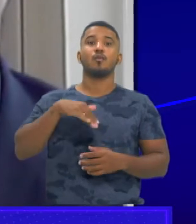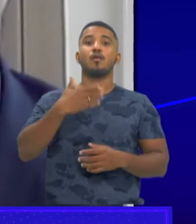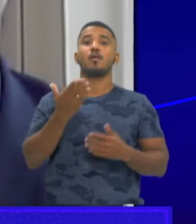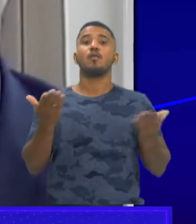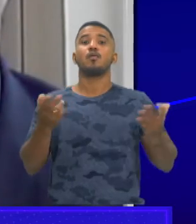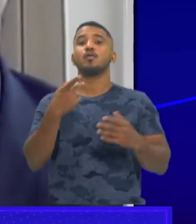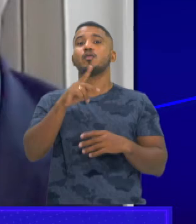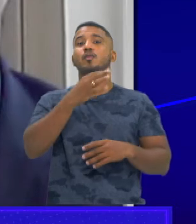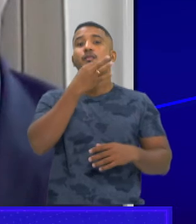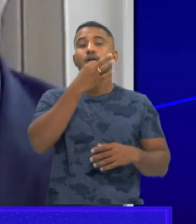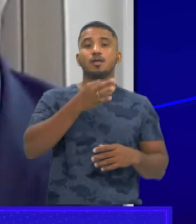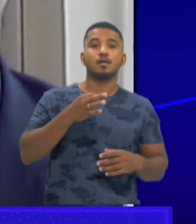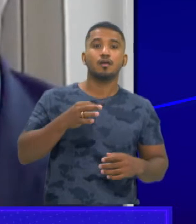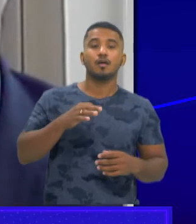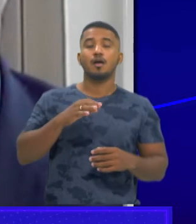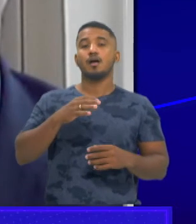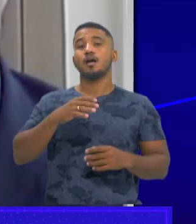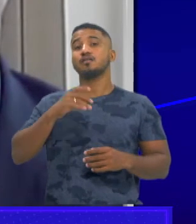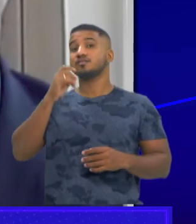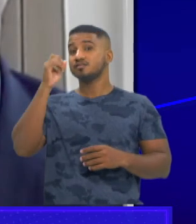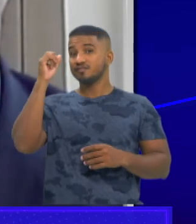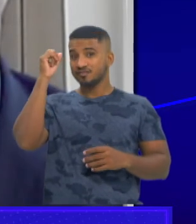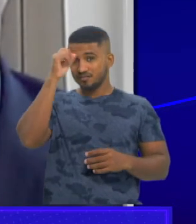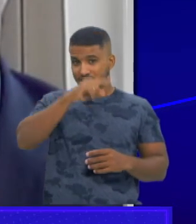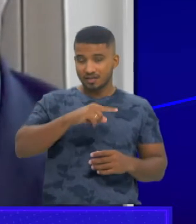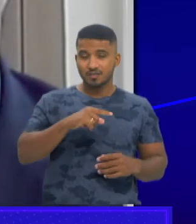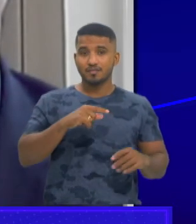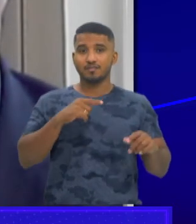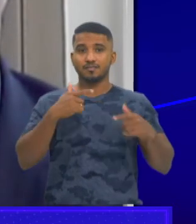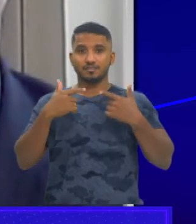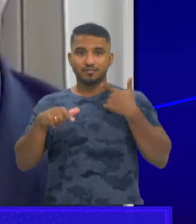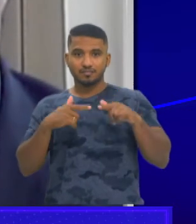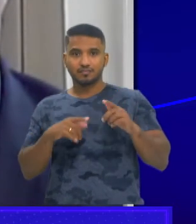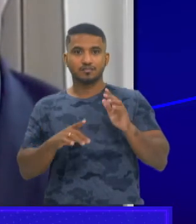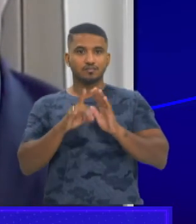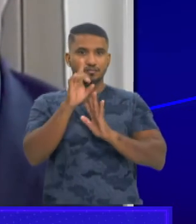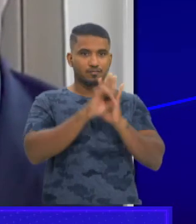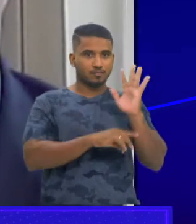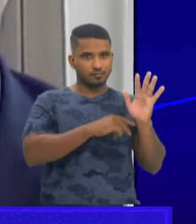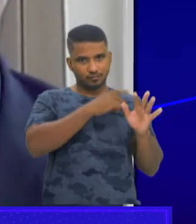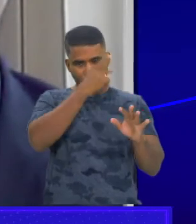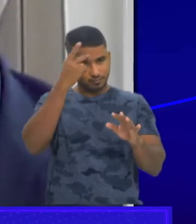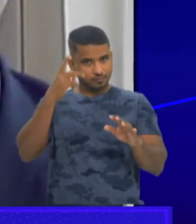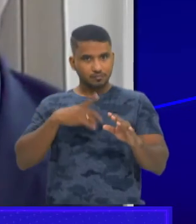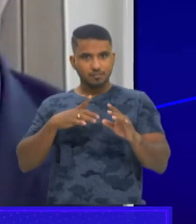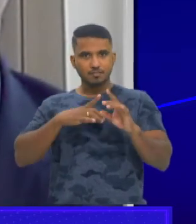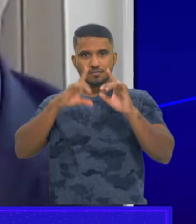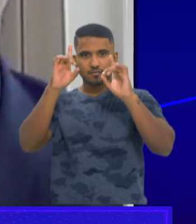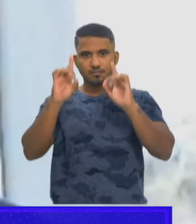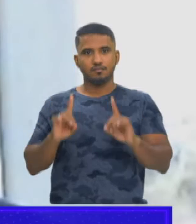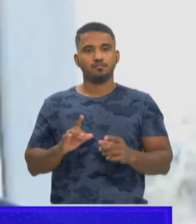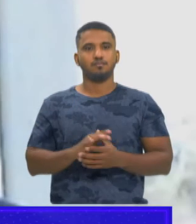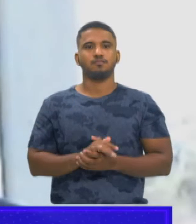a maior dificuldade para se trabalhar com o direito das pessoas com deficiência?